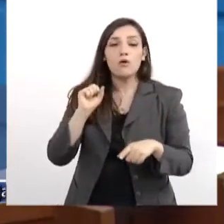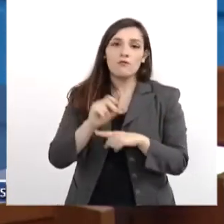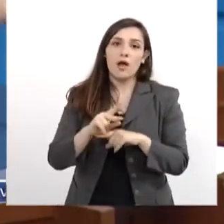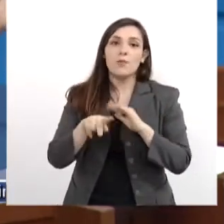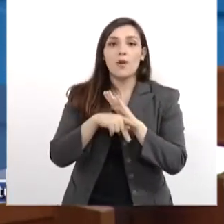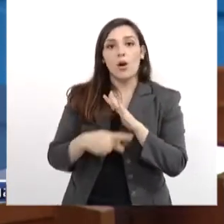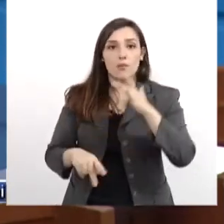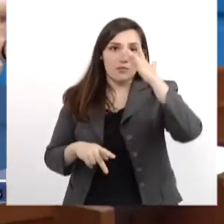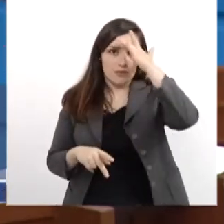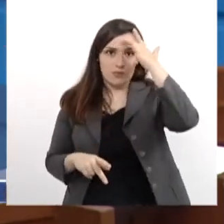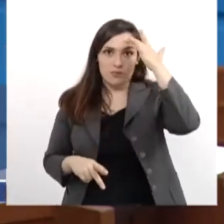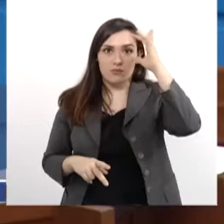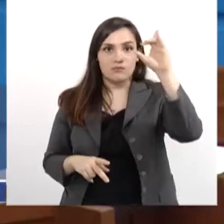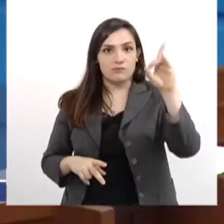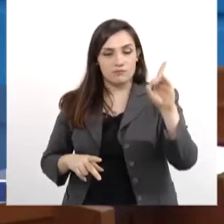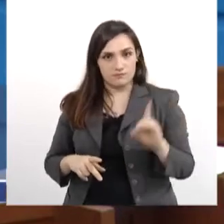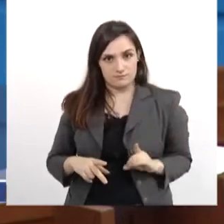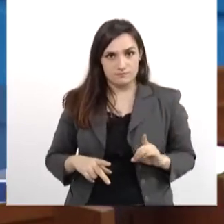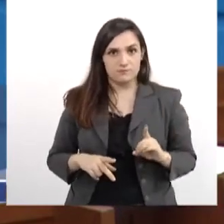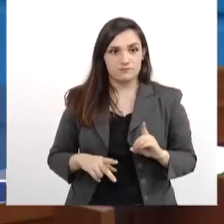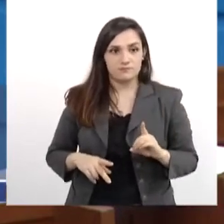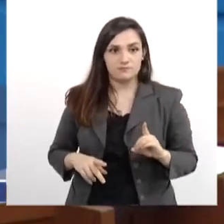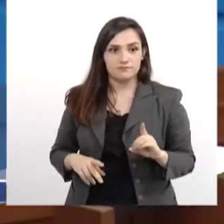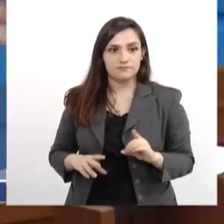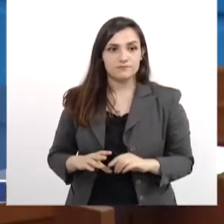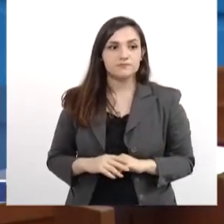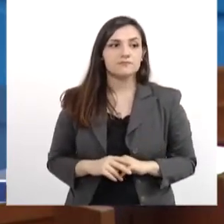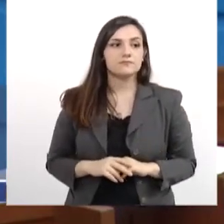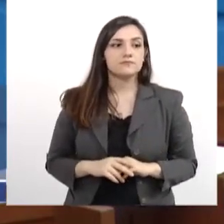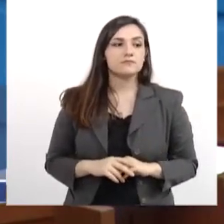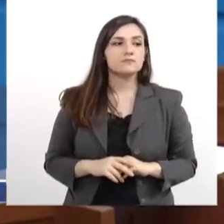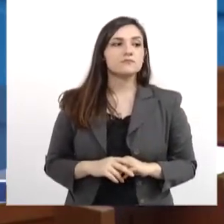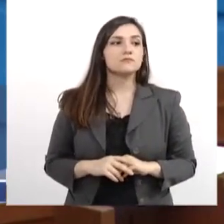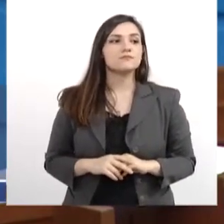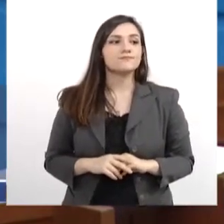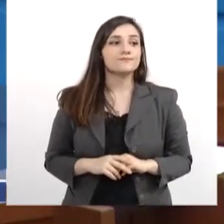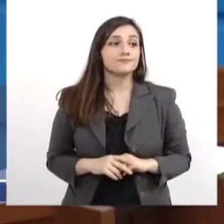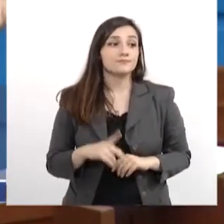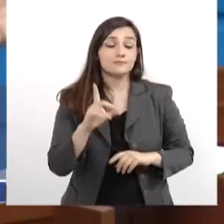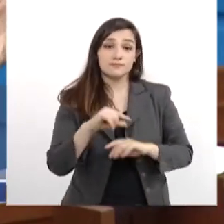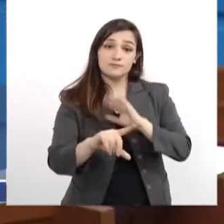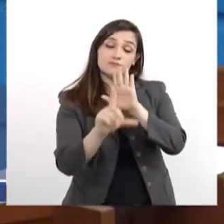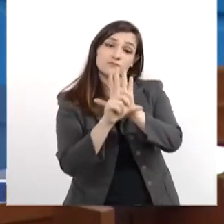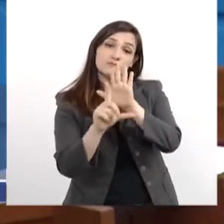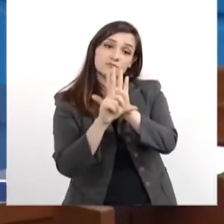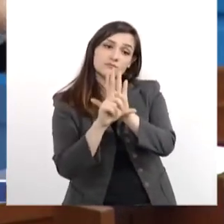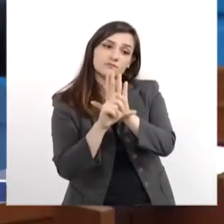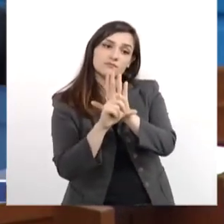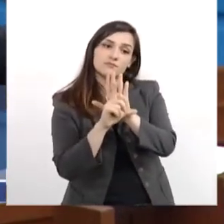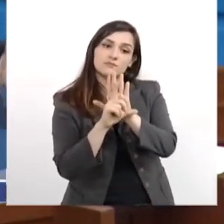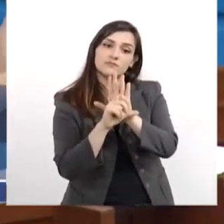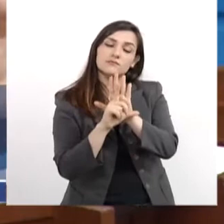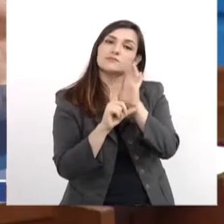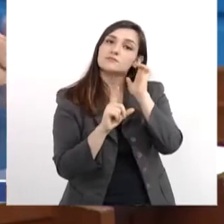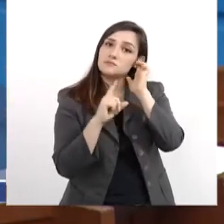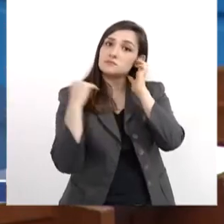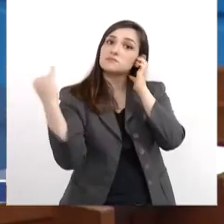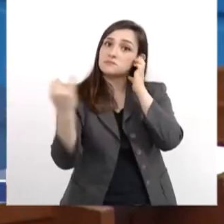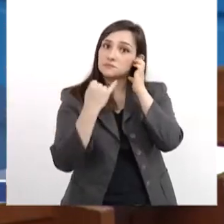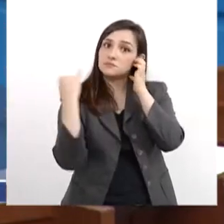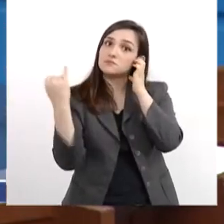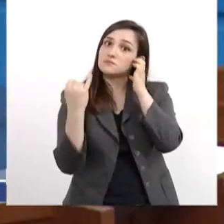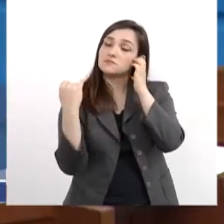vagas para as pessoas com deficiência. E esta lei, ela é extremamente importante